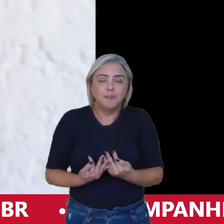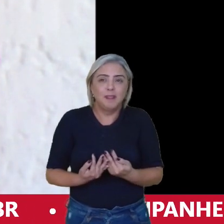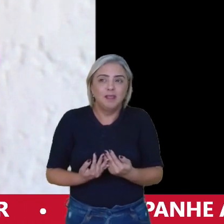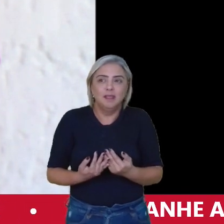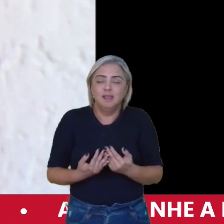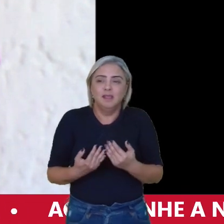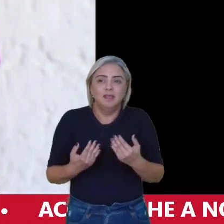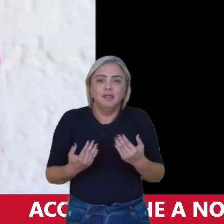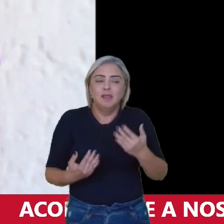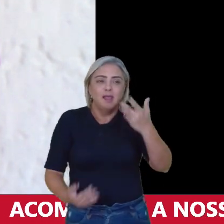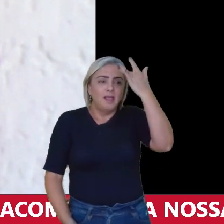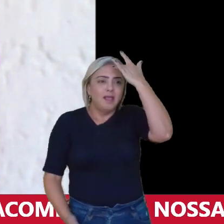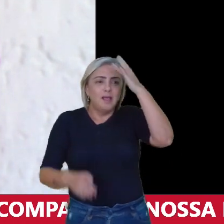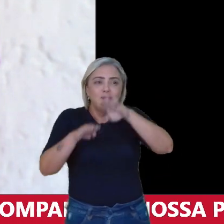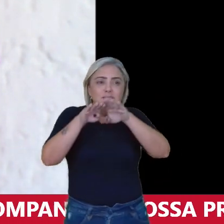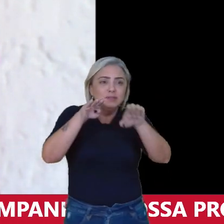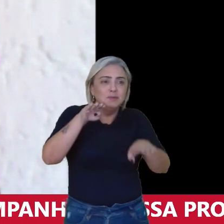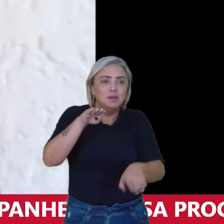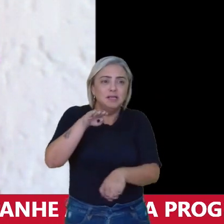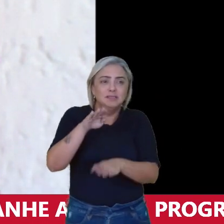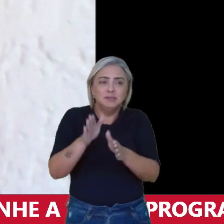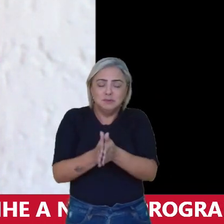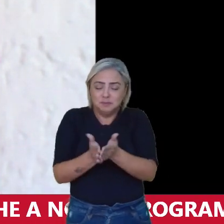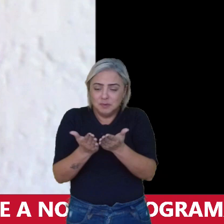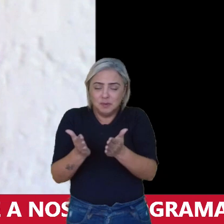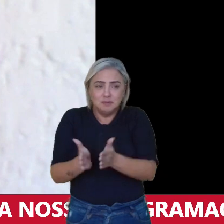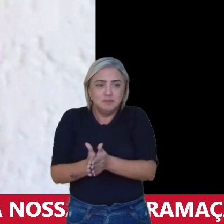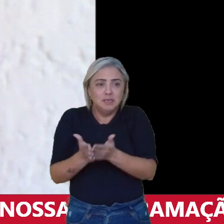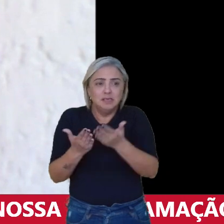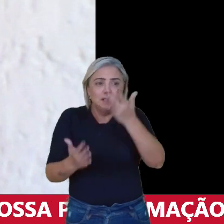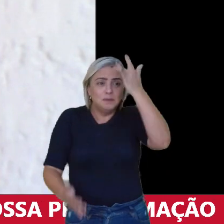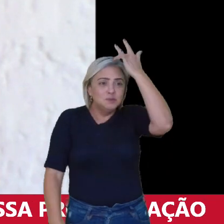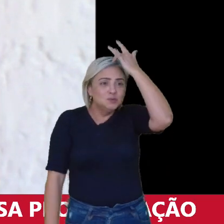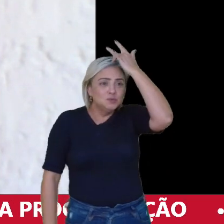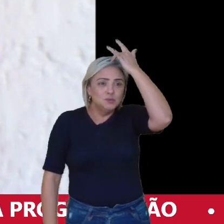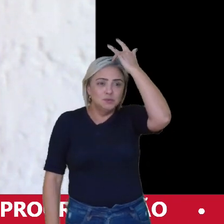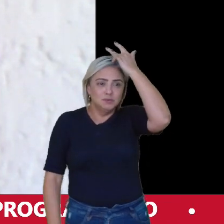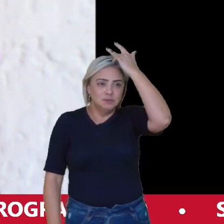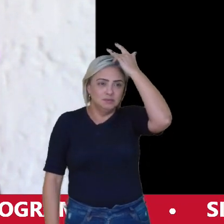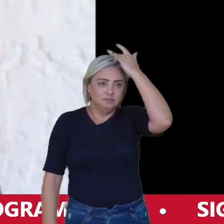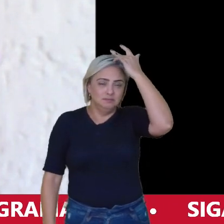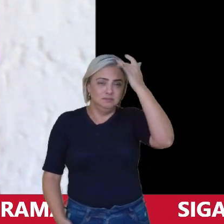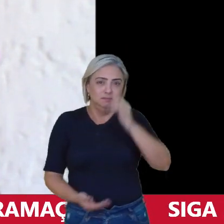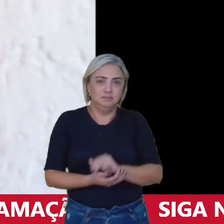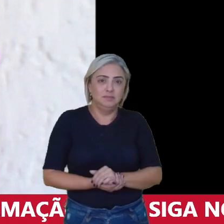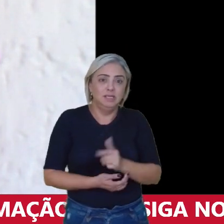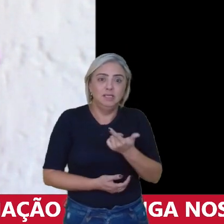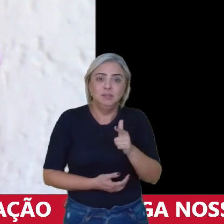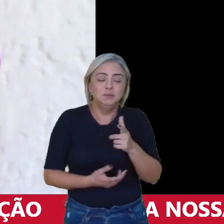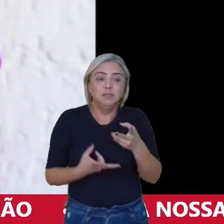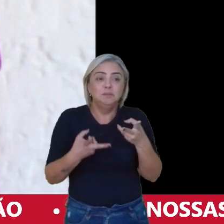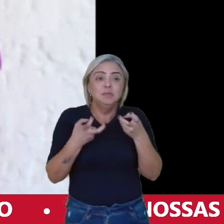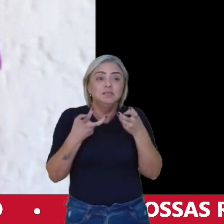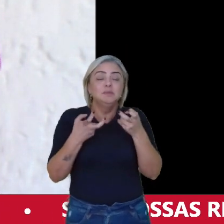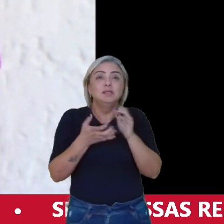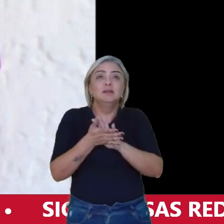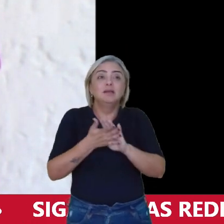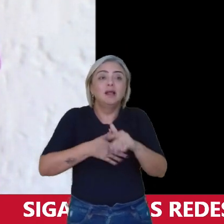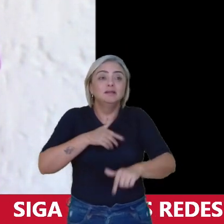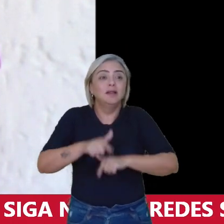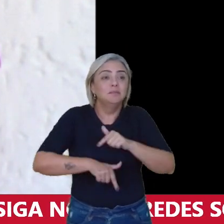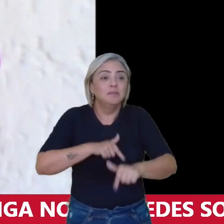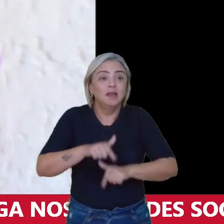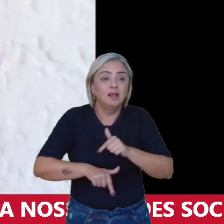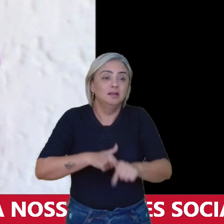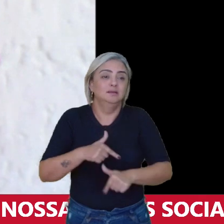de desigualdade, de pobreza absurda, né? Que não tem perspectiva nenhuma de